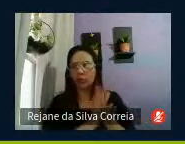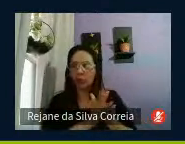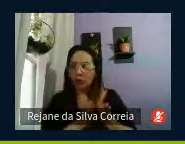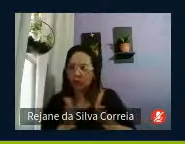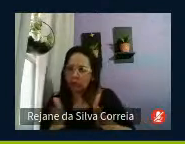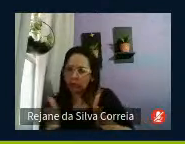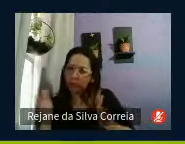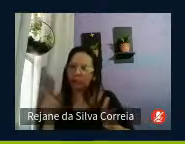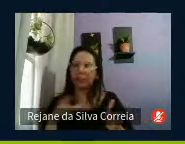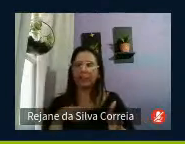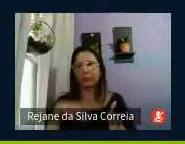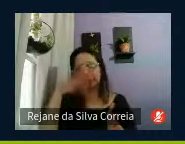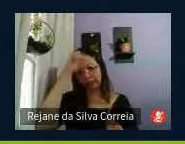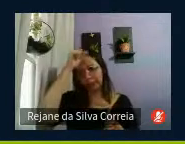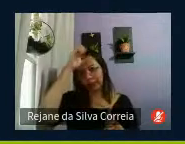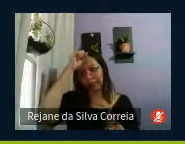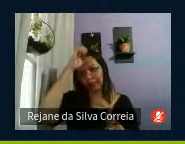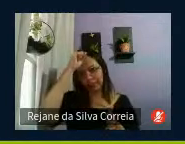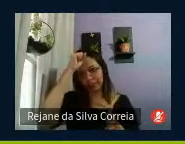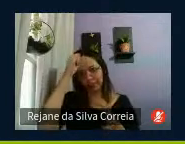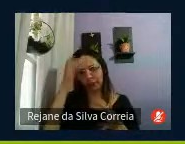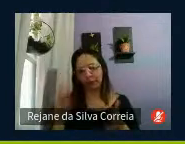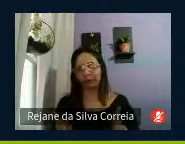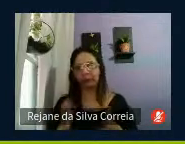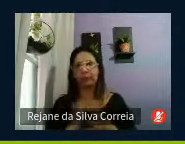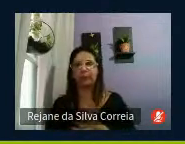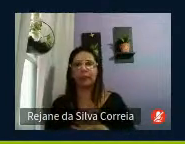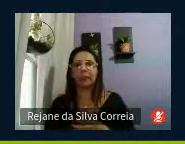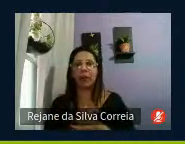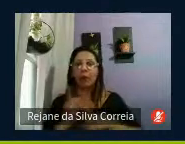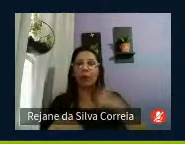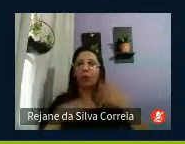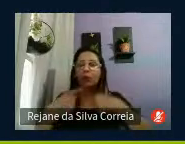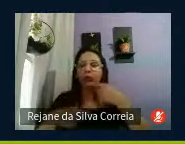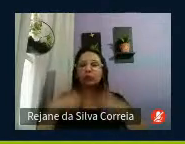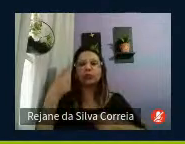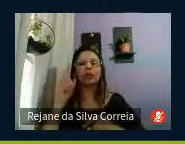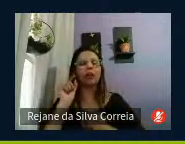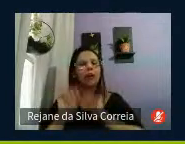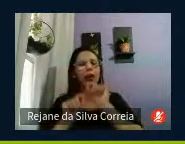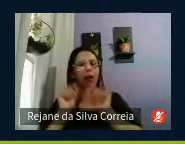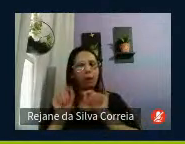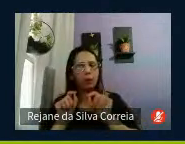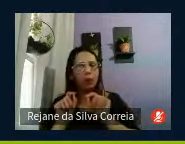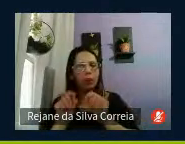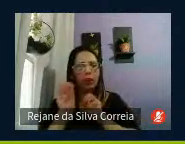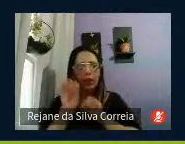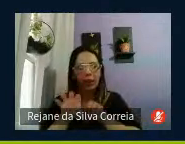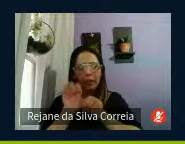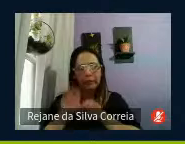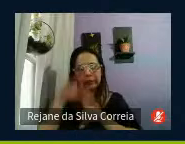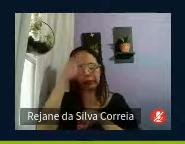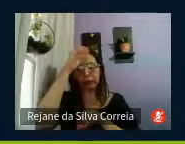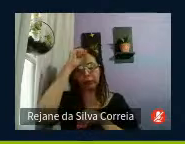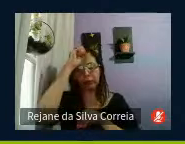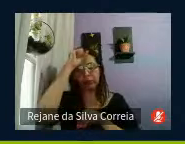de aprendizagem, né? Então, o sucesso na aprendizagem do processo ensino-aprendizagem.